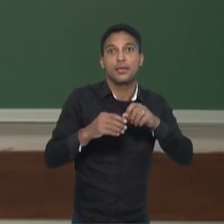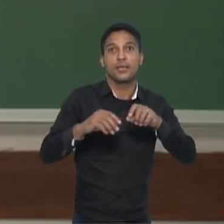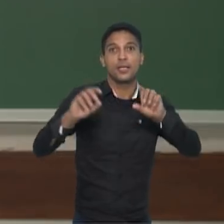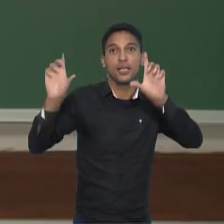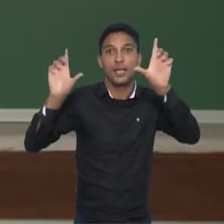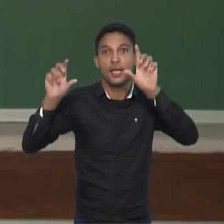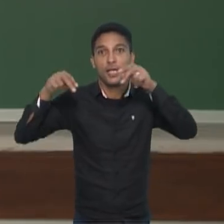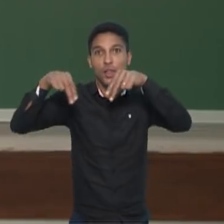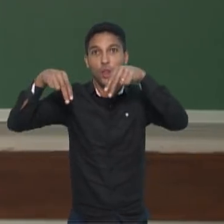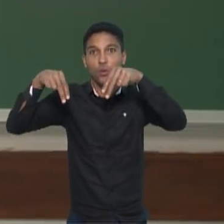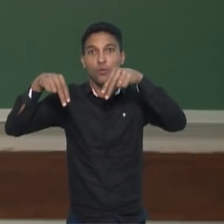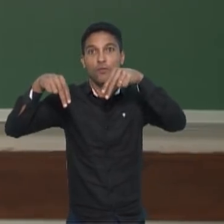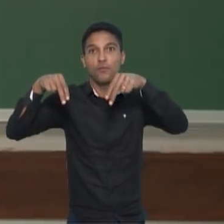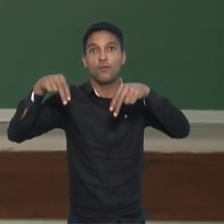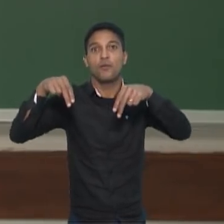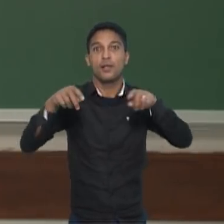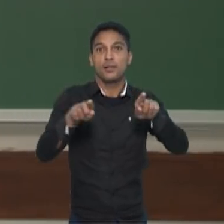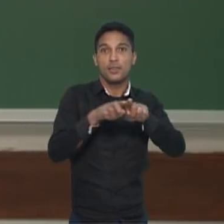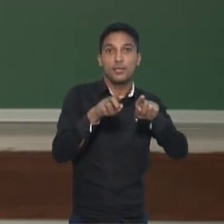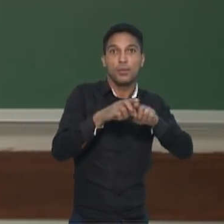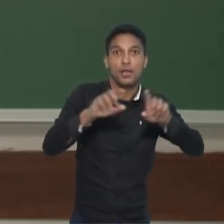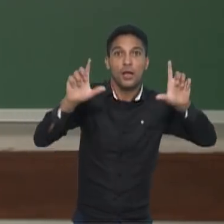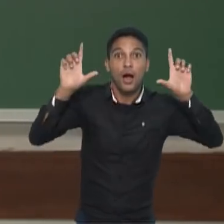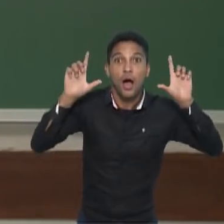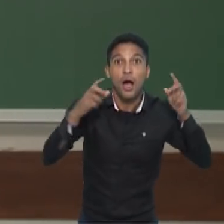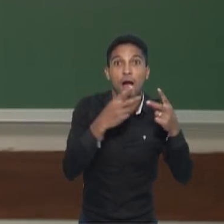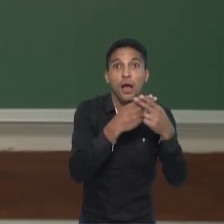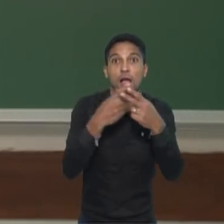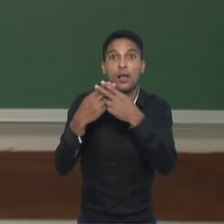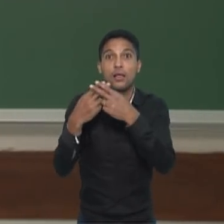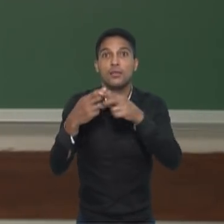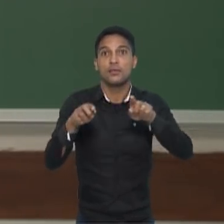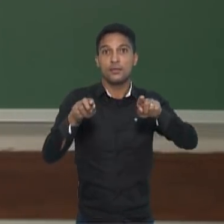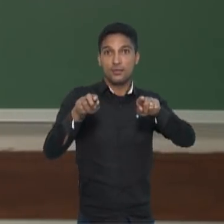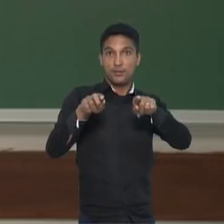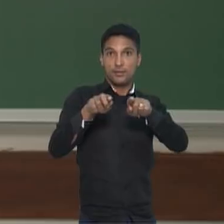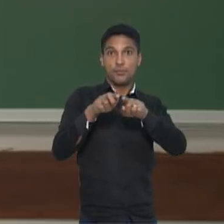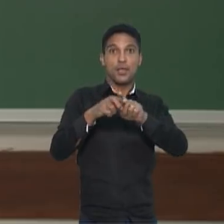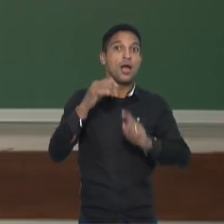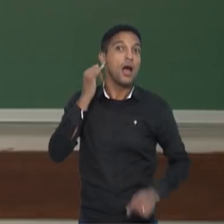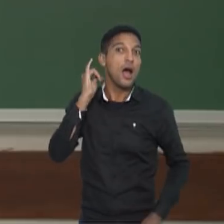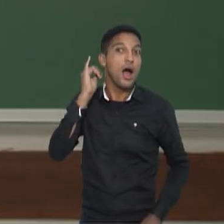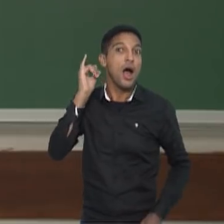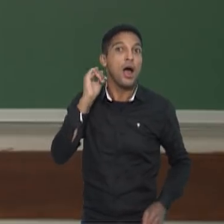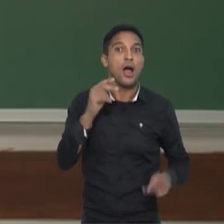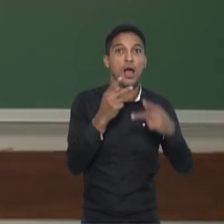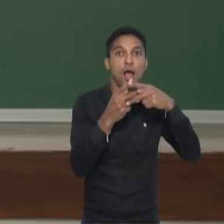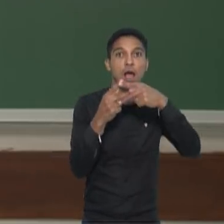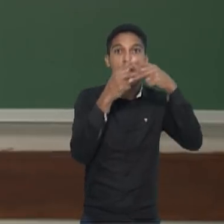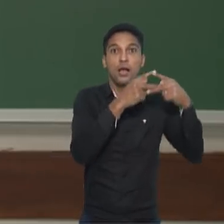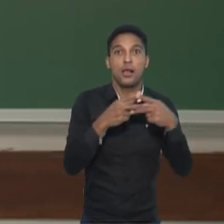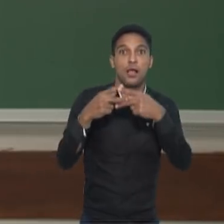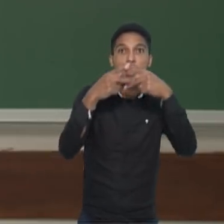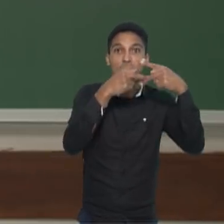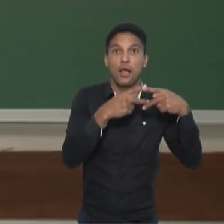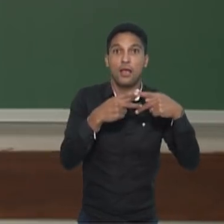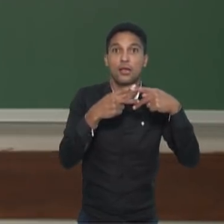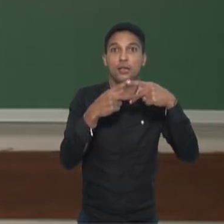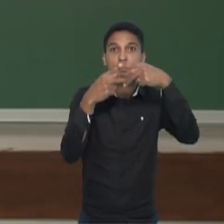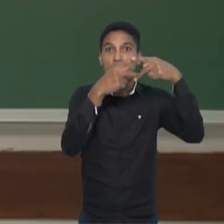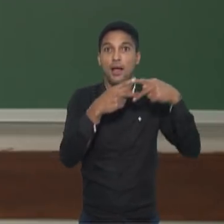isso desperte a curiosidade de vocês para interagir com toda essa produção que a gente tem, seja em